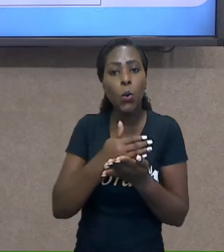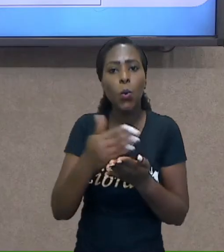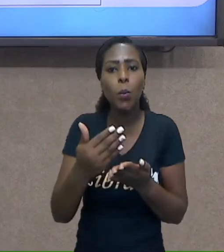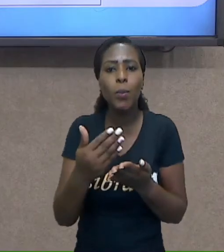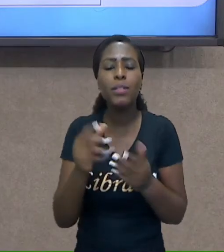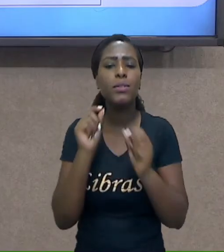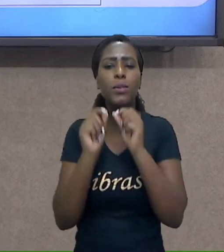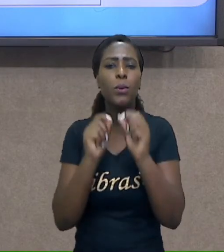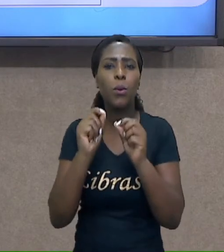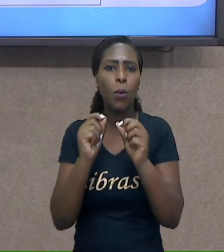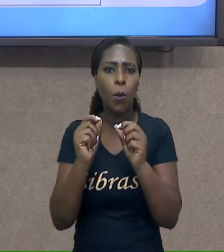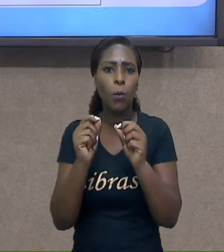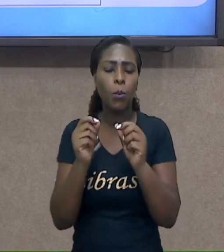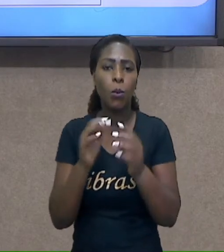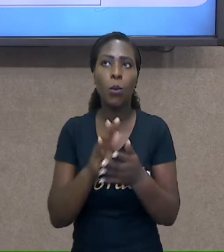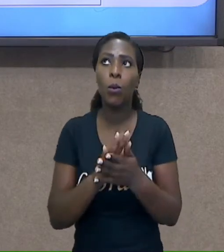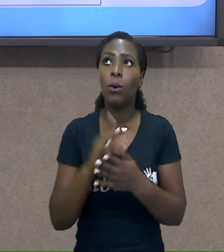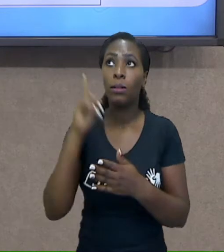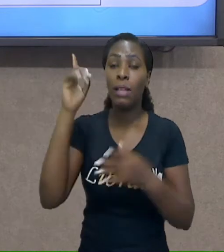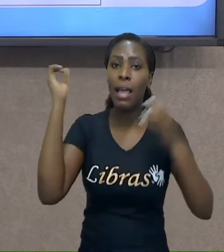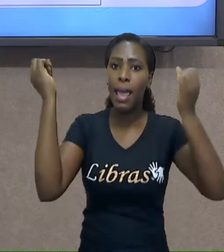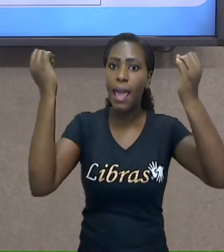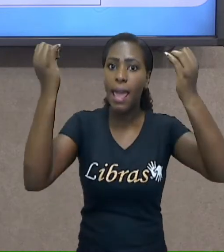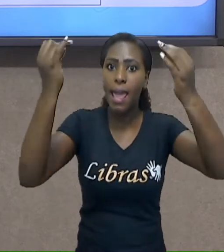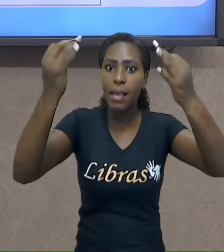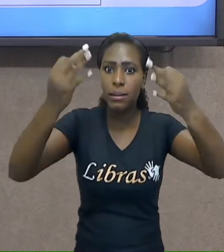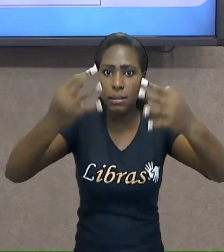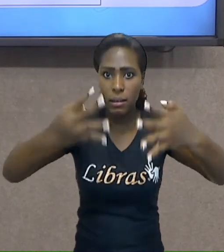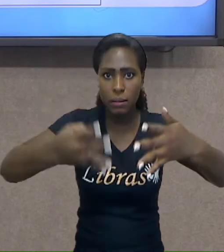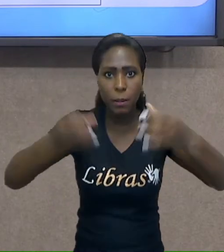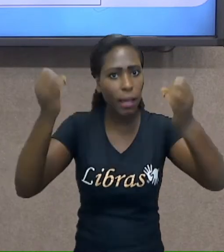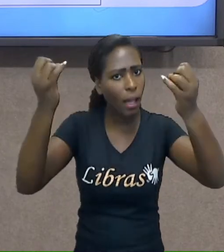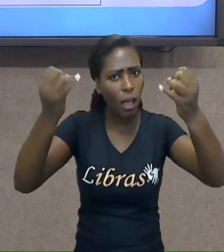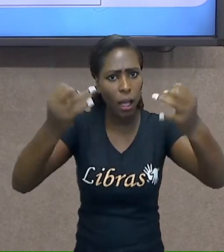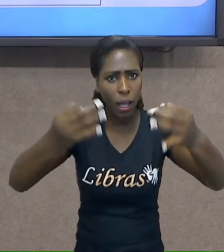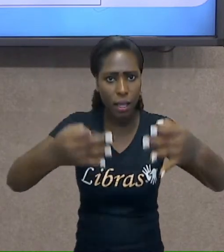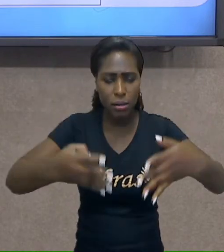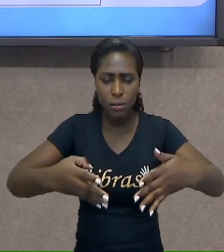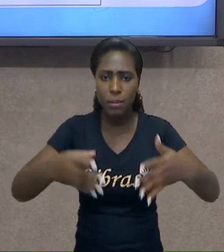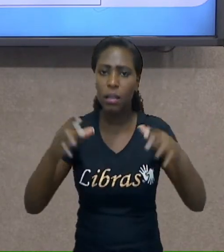é a descrição, sim, é a exposição clara, ó.